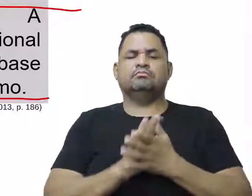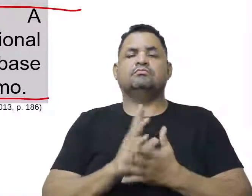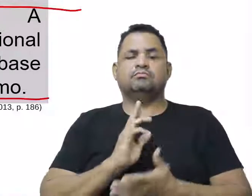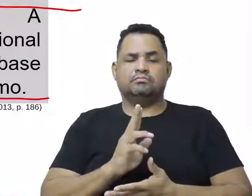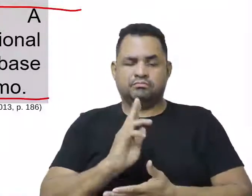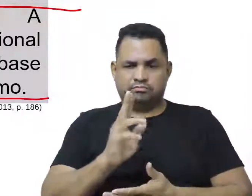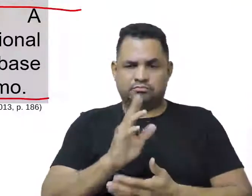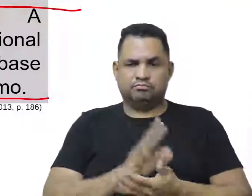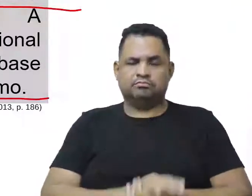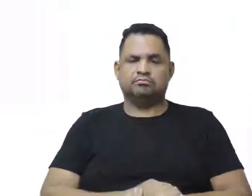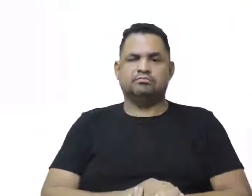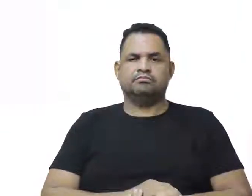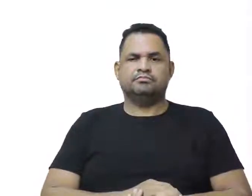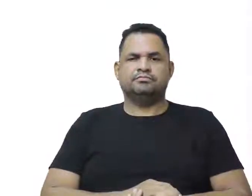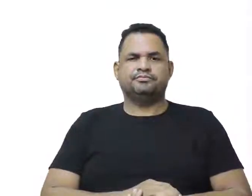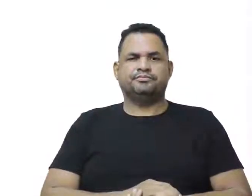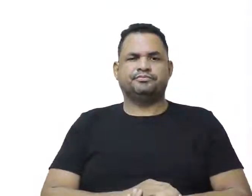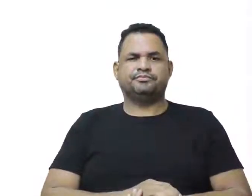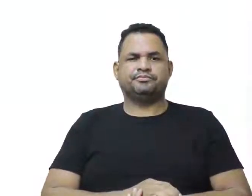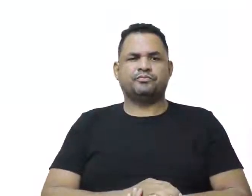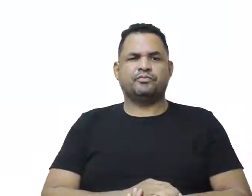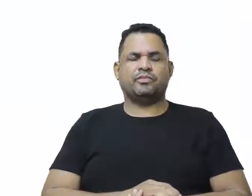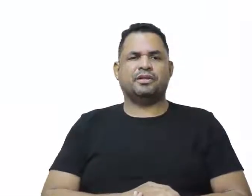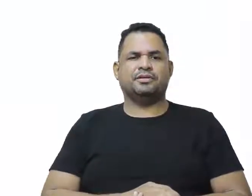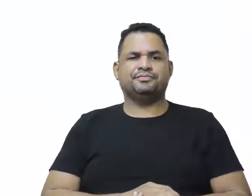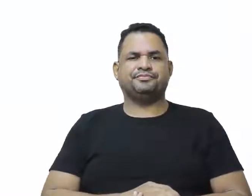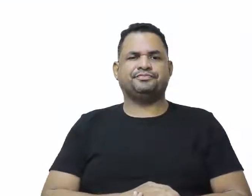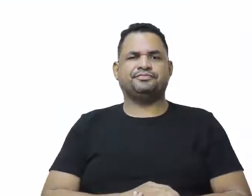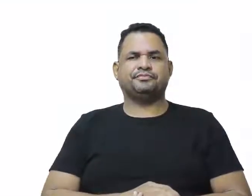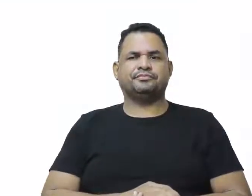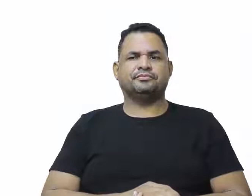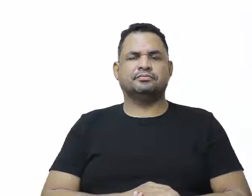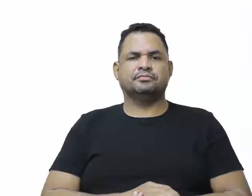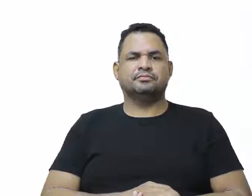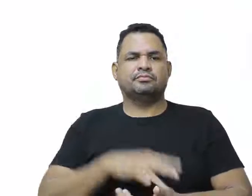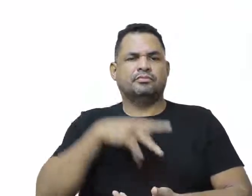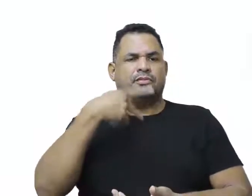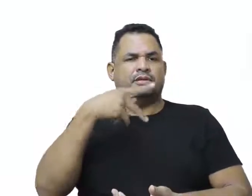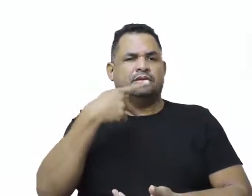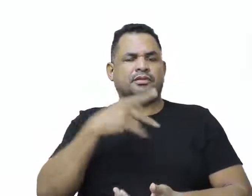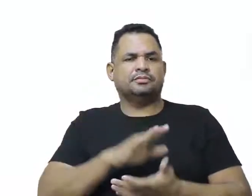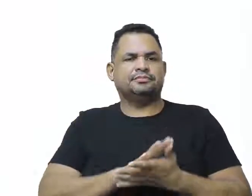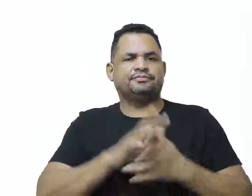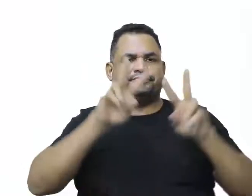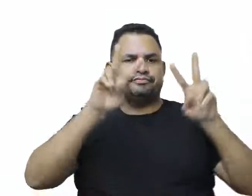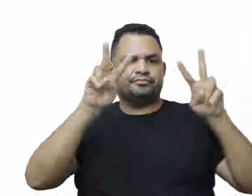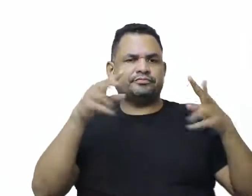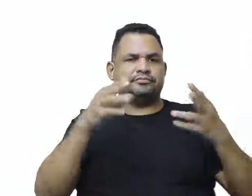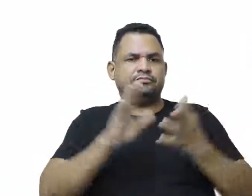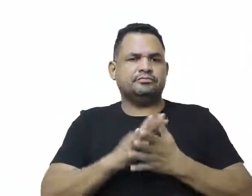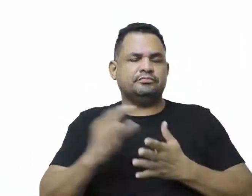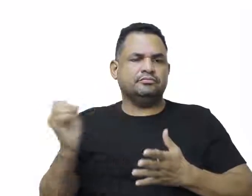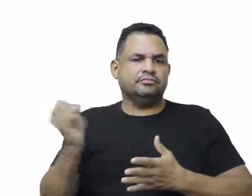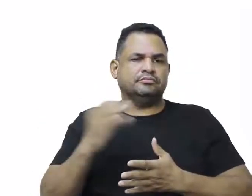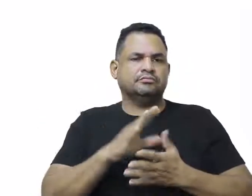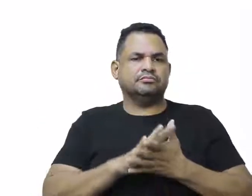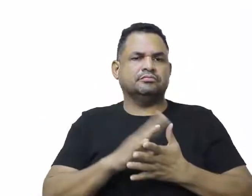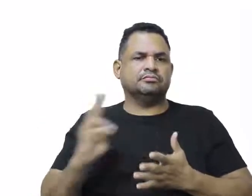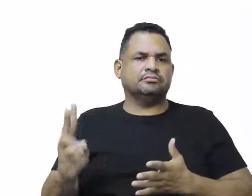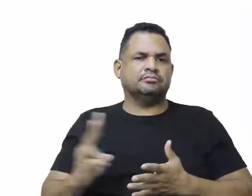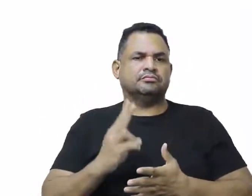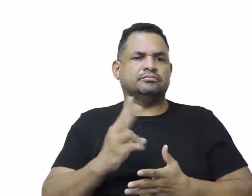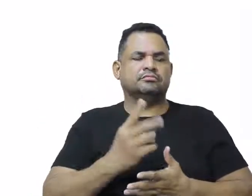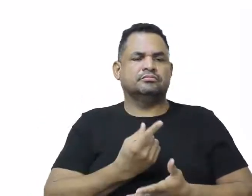mudando ainda muito mais né então a gente também que falou que um dos temas contemporâneos é